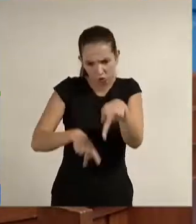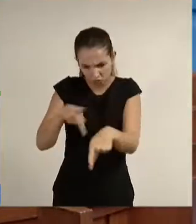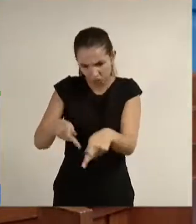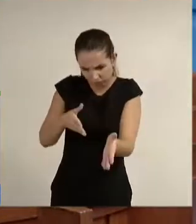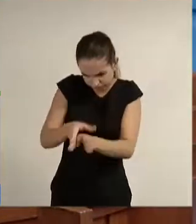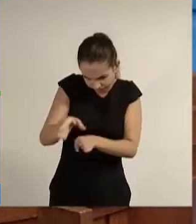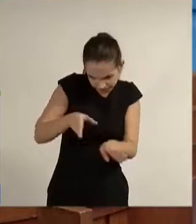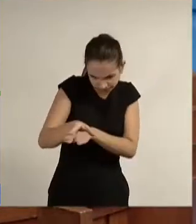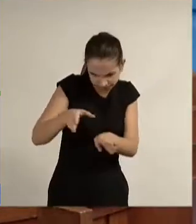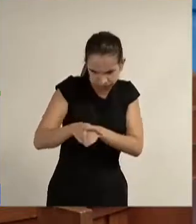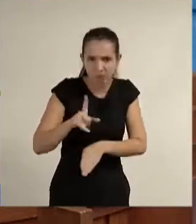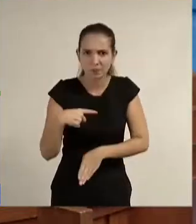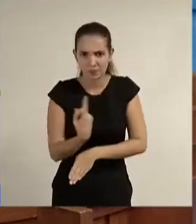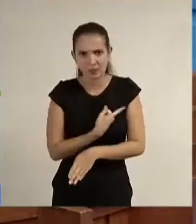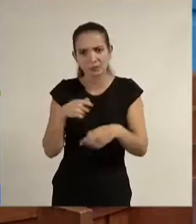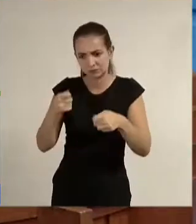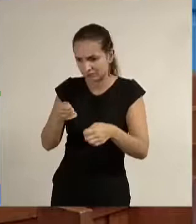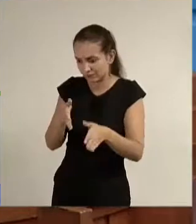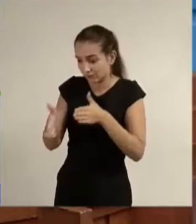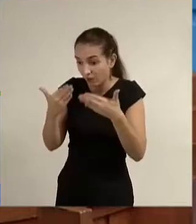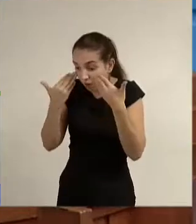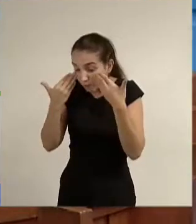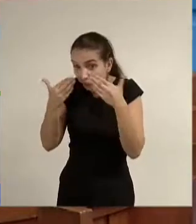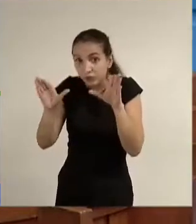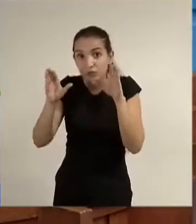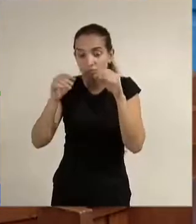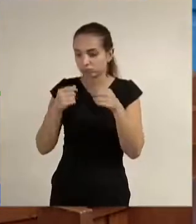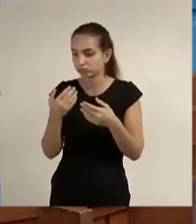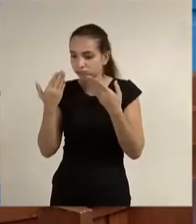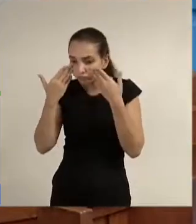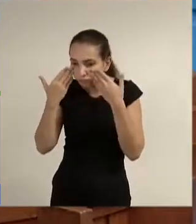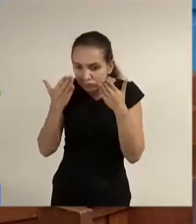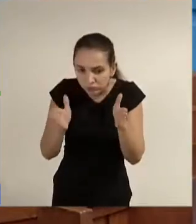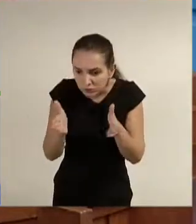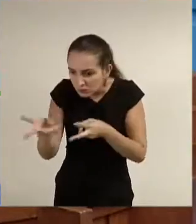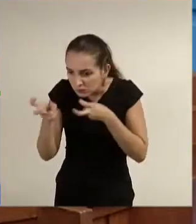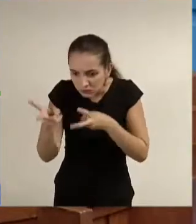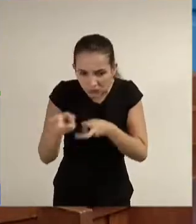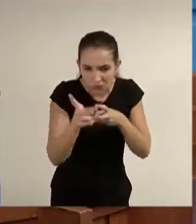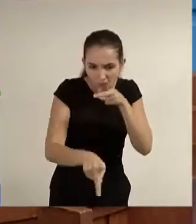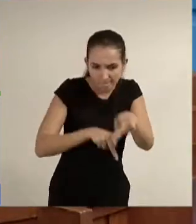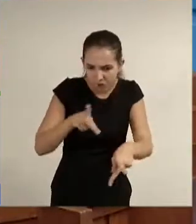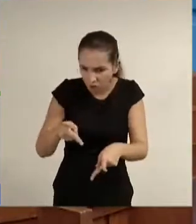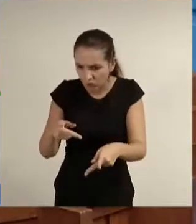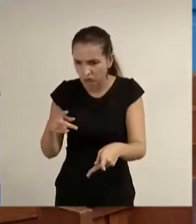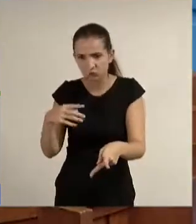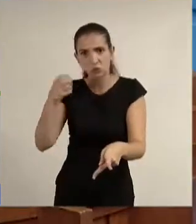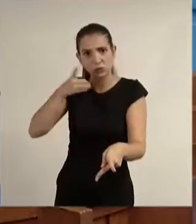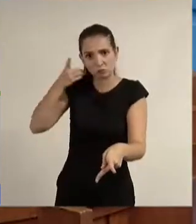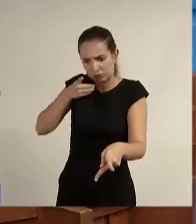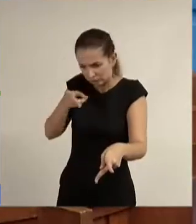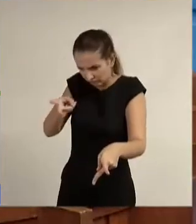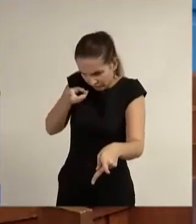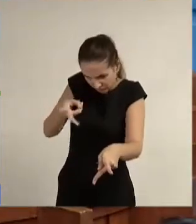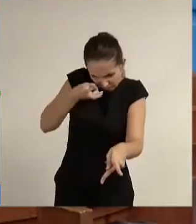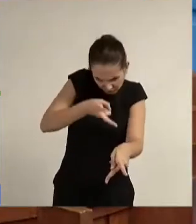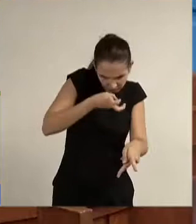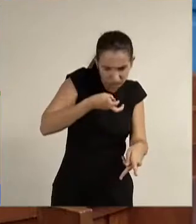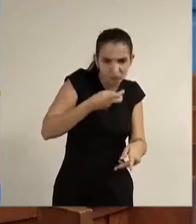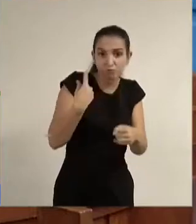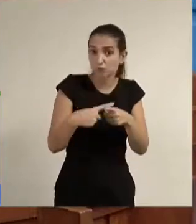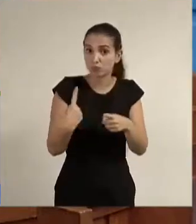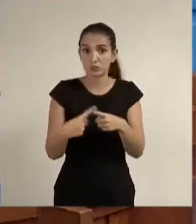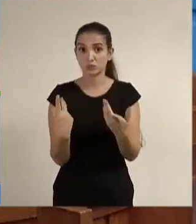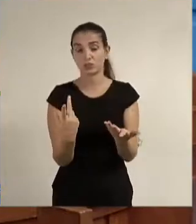basta que tenhamos a sensibilidade de ouvir as pessoas, elas vão dizer o que elas precisam, e às vezes elas querem tão pouco, elas pagam,